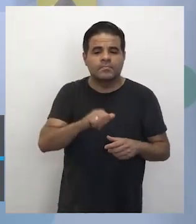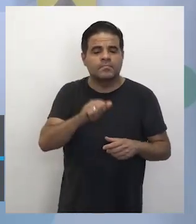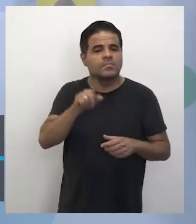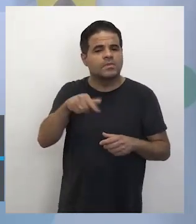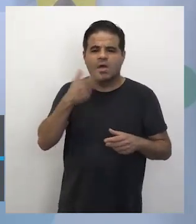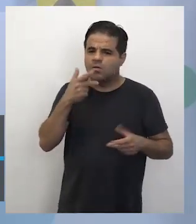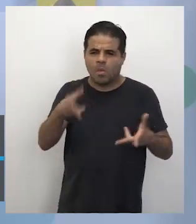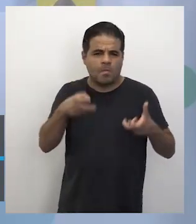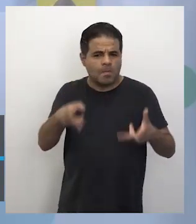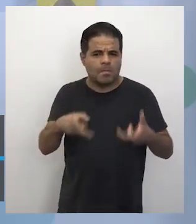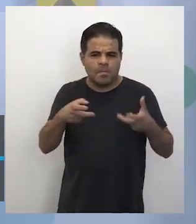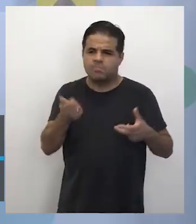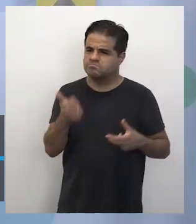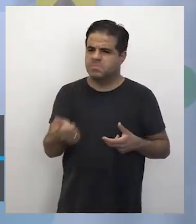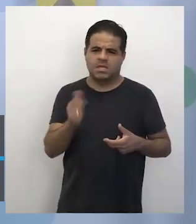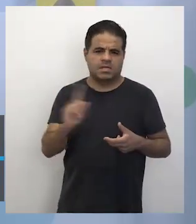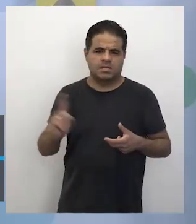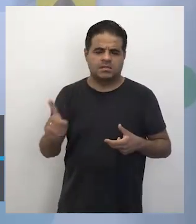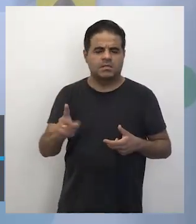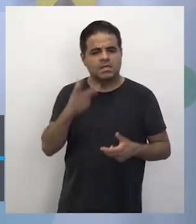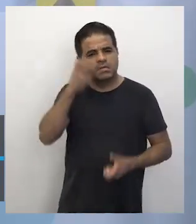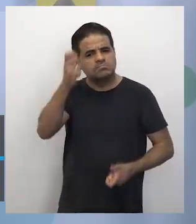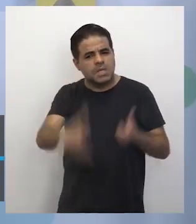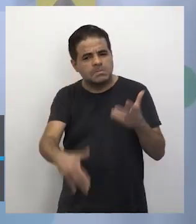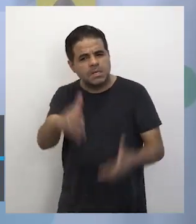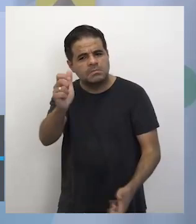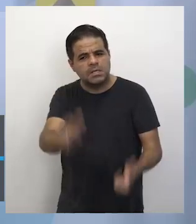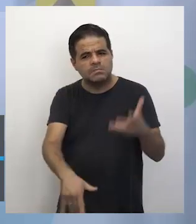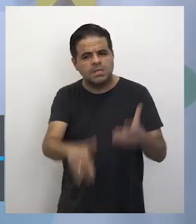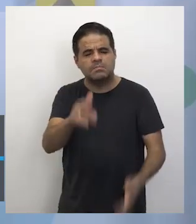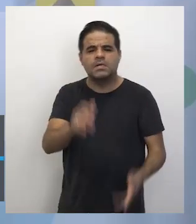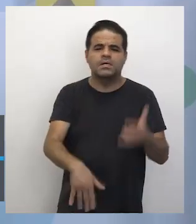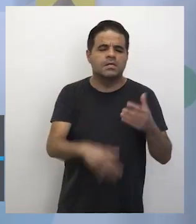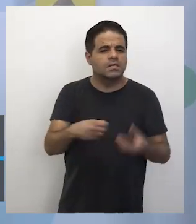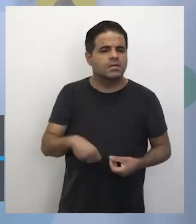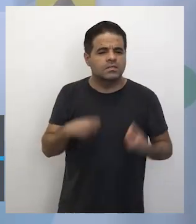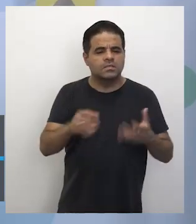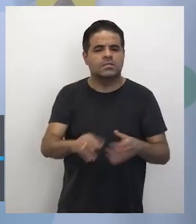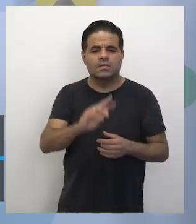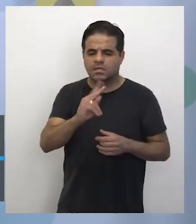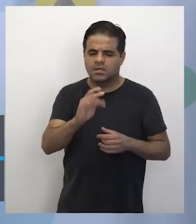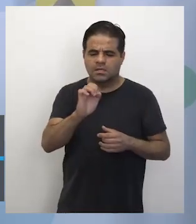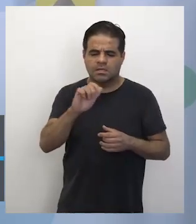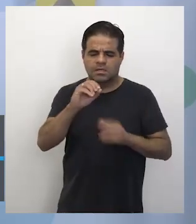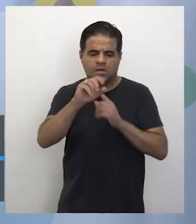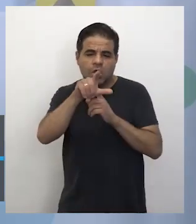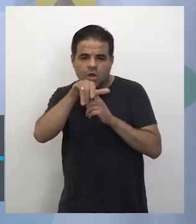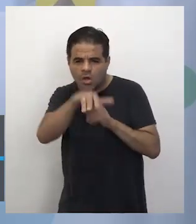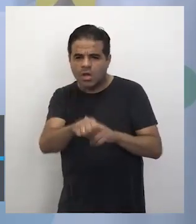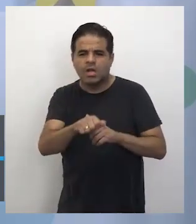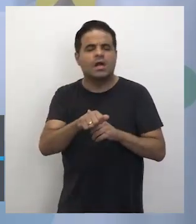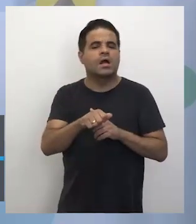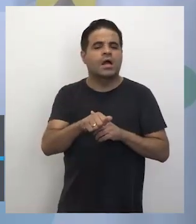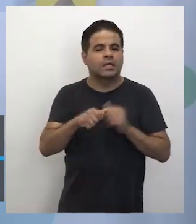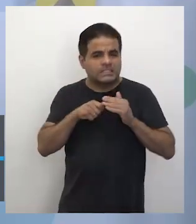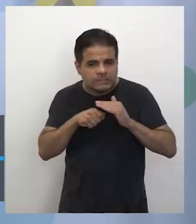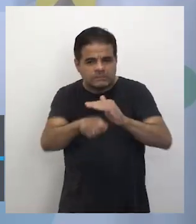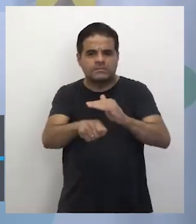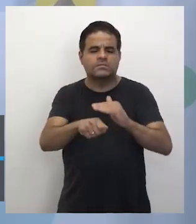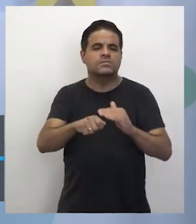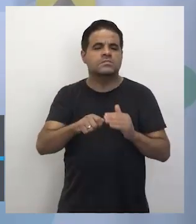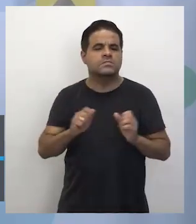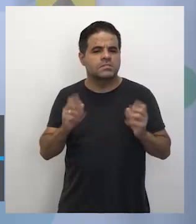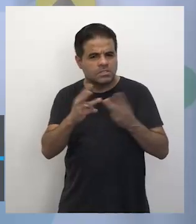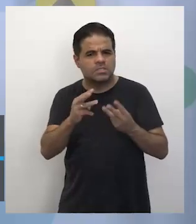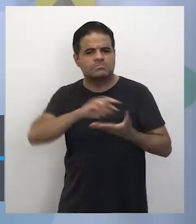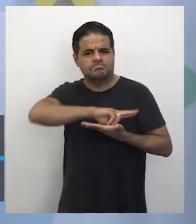bem explorada. Professor aqui, a Velane. Poderia utilizar mais solar e eólica. O Brasil precisa investir mais em energia eólica,